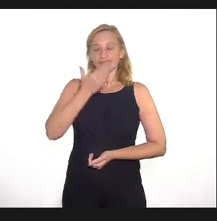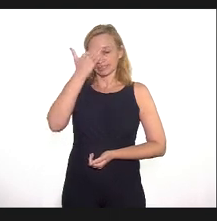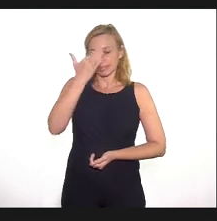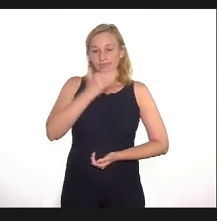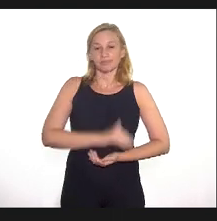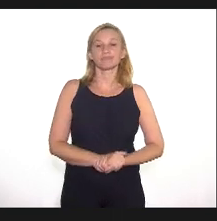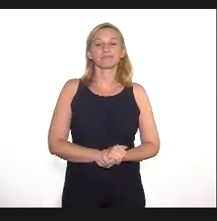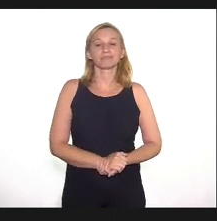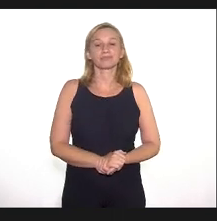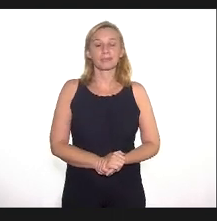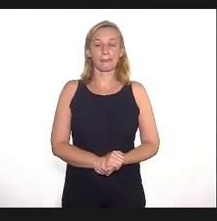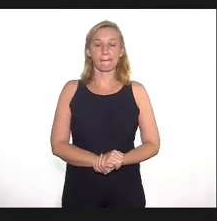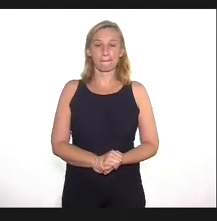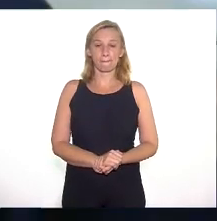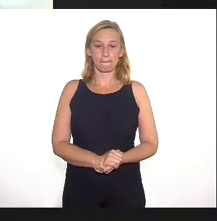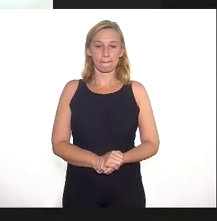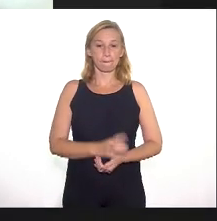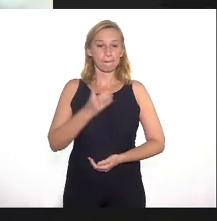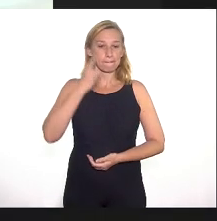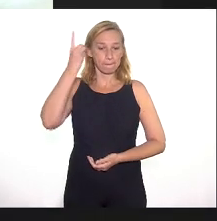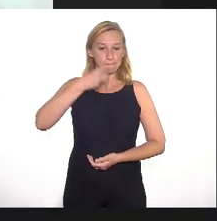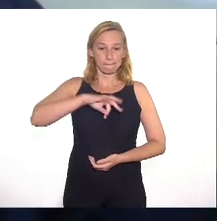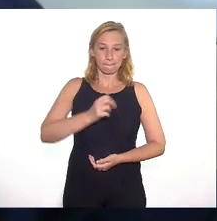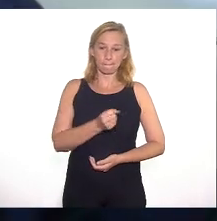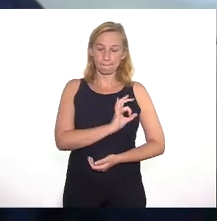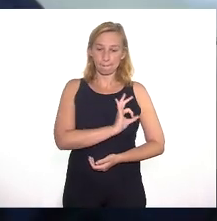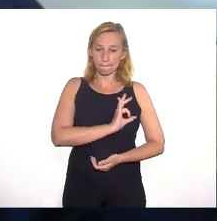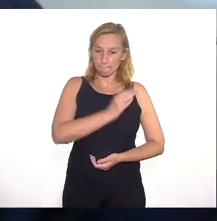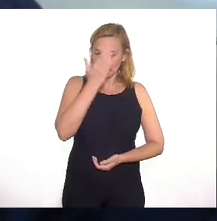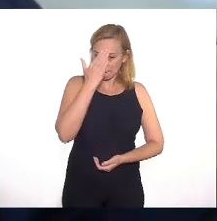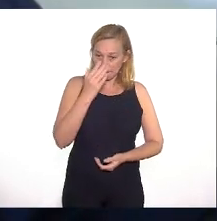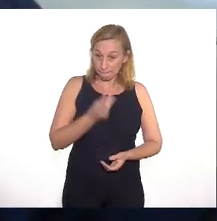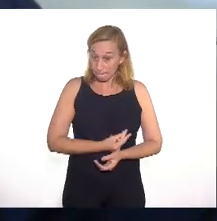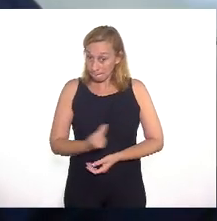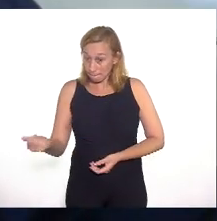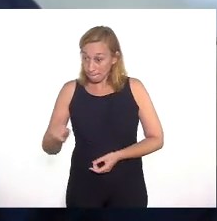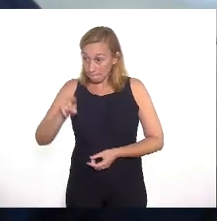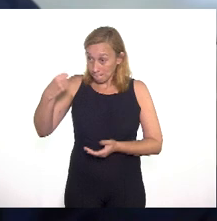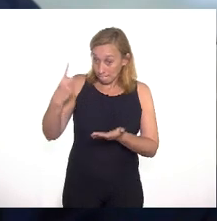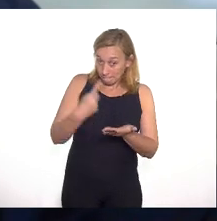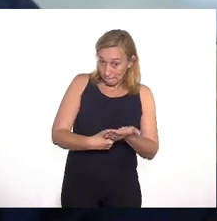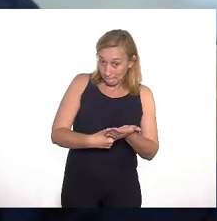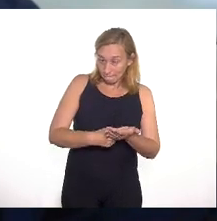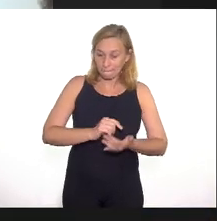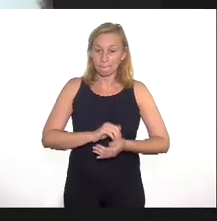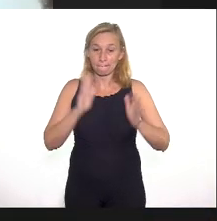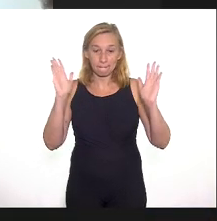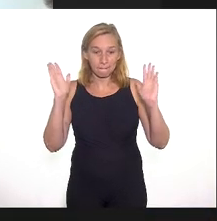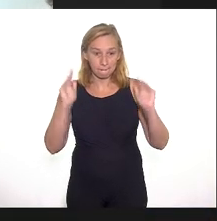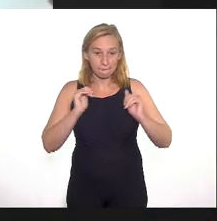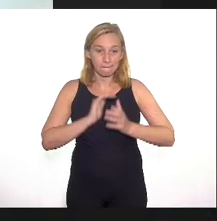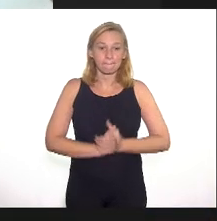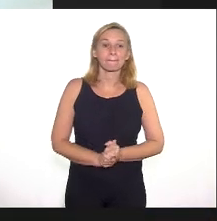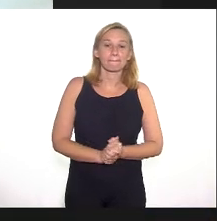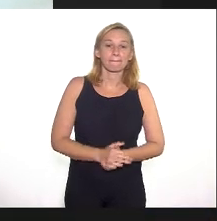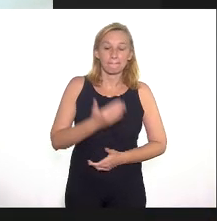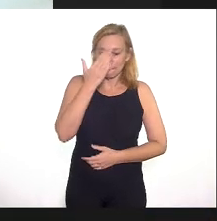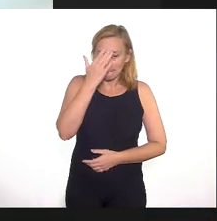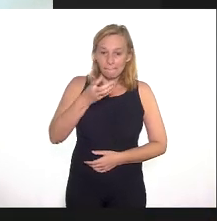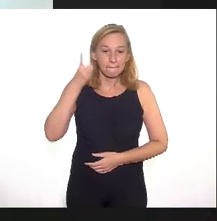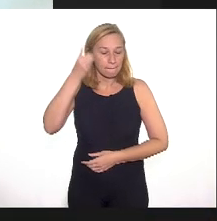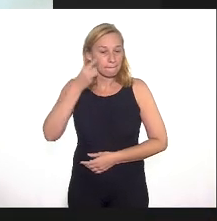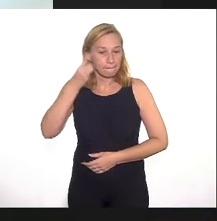obrigado. Deputada Marta Rocha, muito obrigado. Estou me retirando porque eu tenho outro compromisso. Obrigado. Obrigada, deputado Luiz